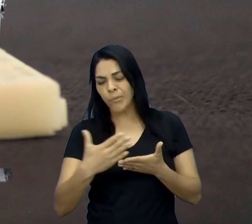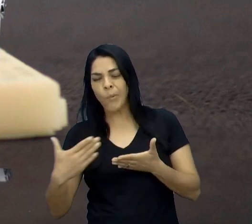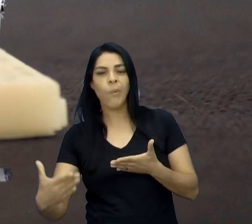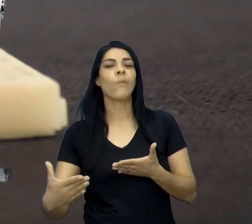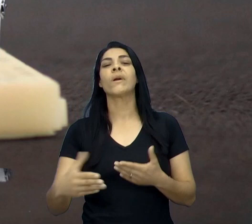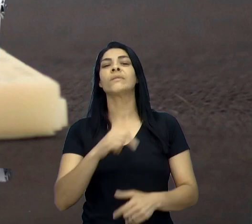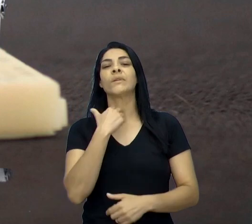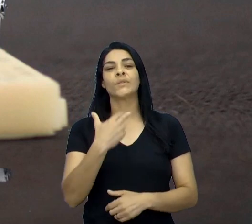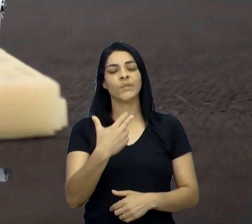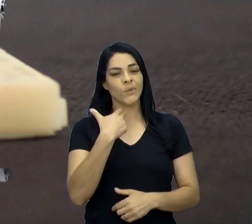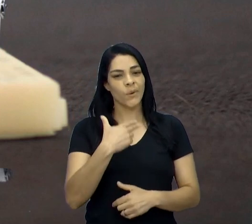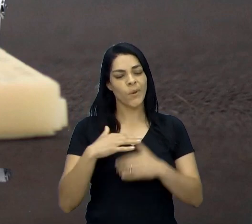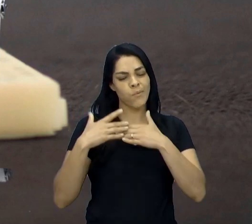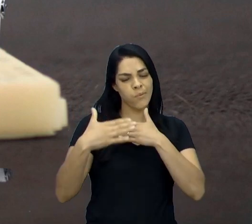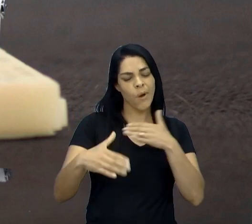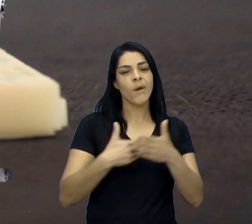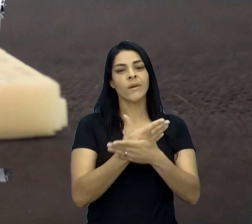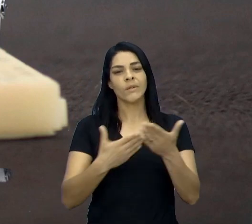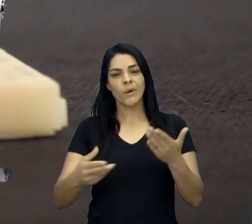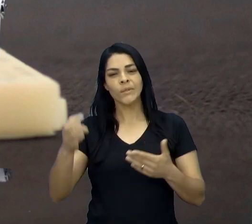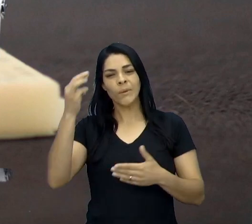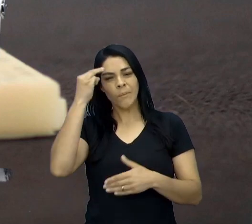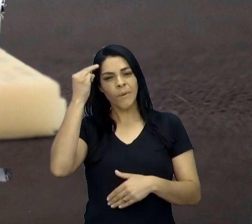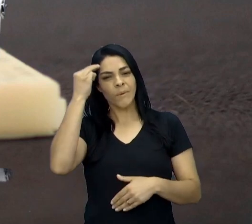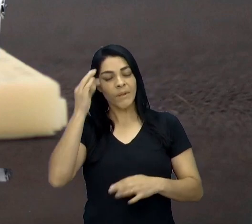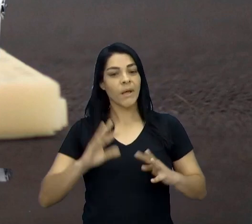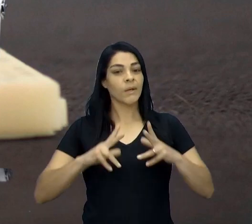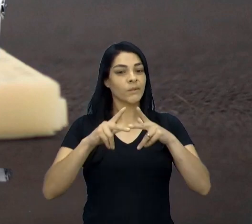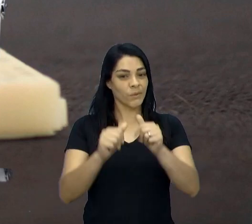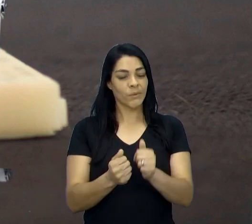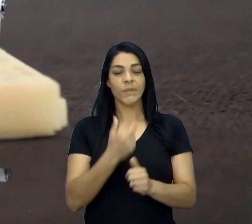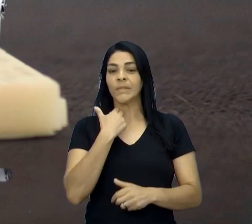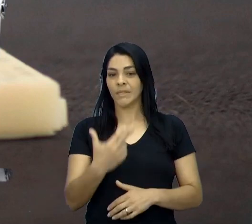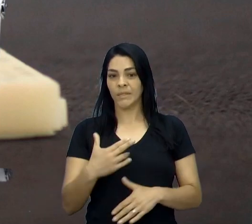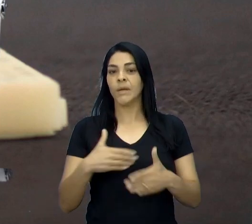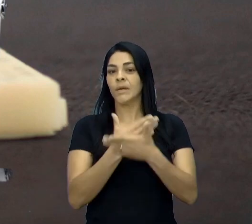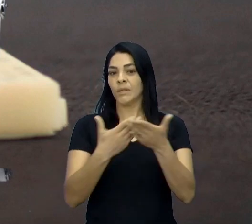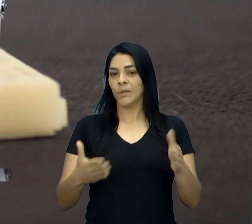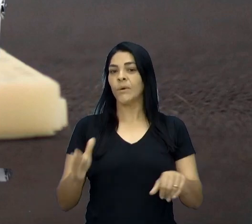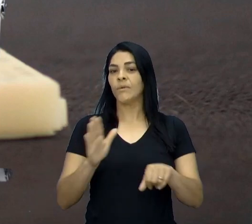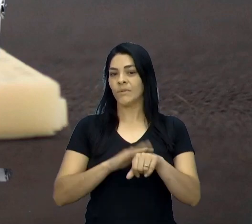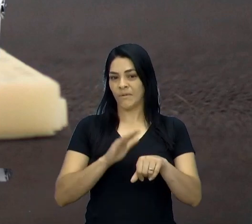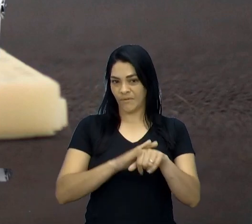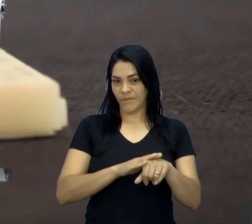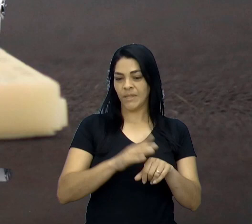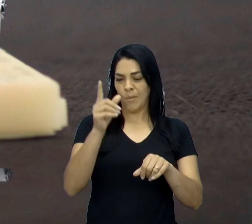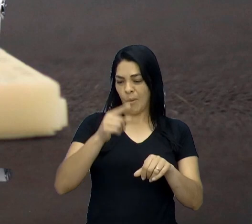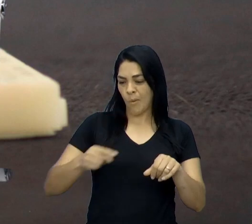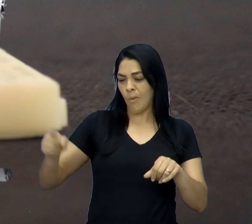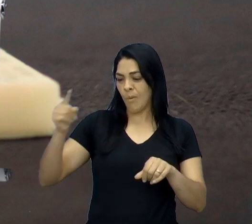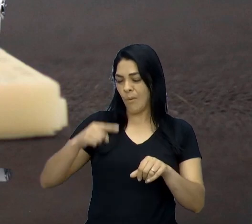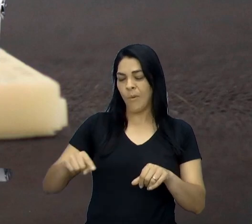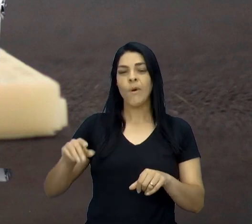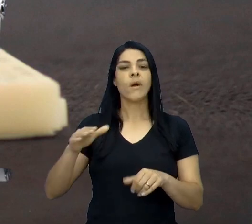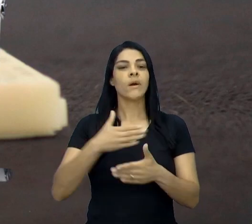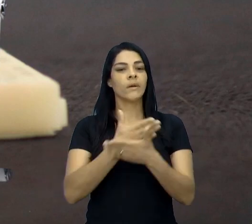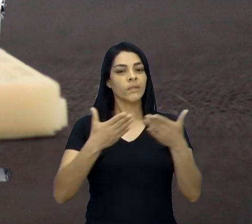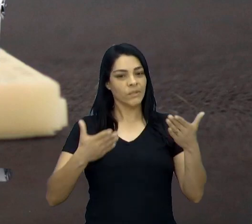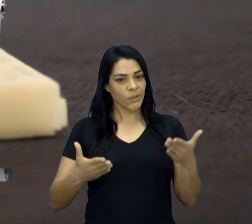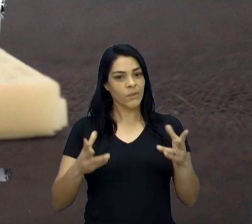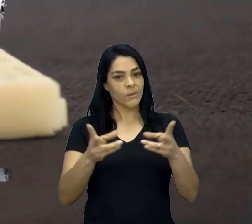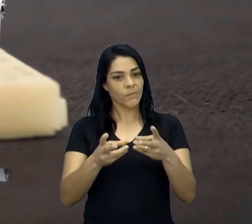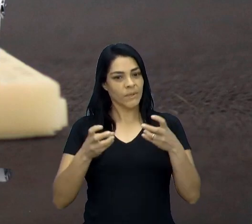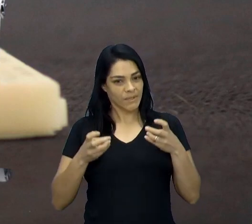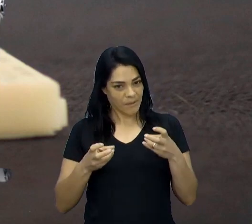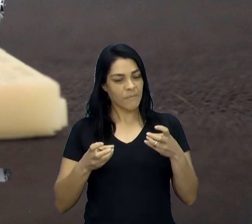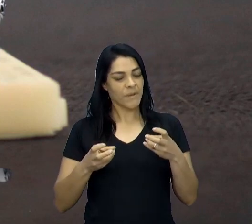Genius, né? Que a gente memoriza as cores do LED, tá certo? Nós já fizemos o circuito, já vimos como que a gente calcula os resistores desse